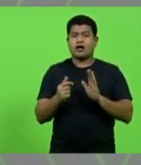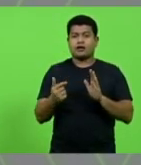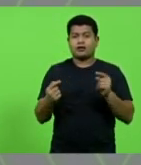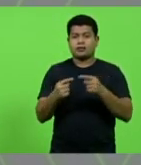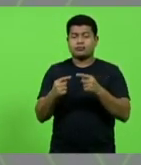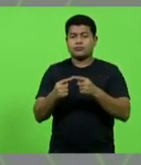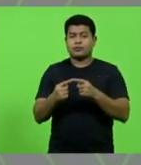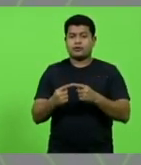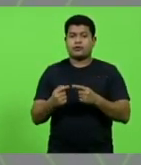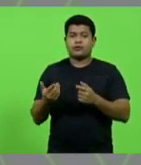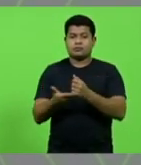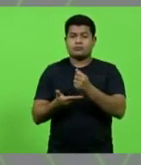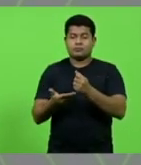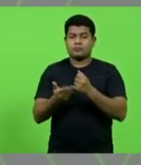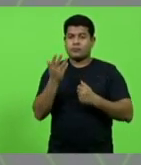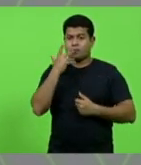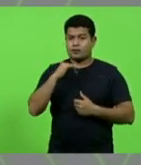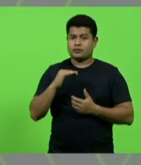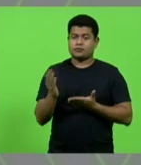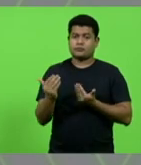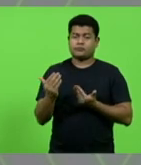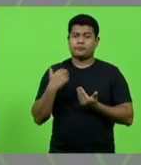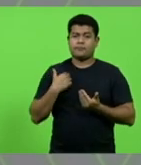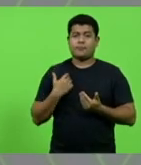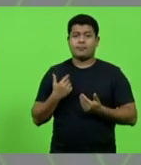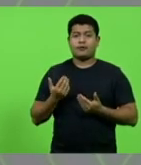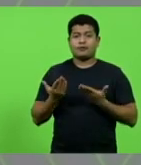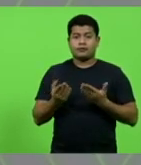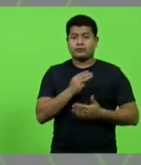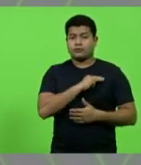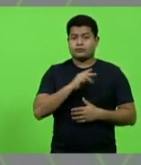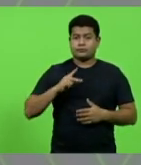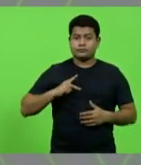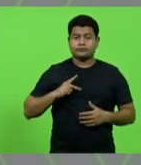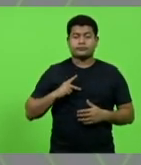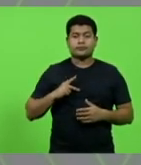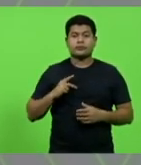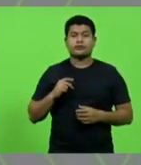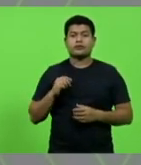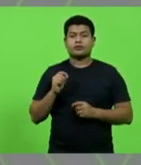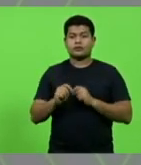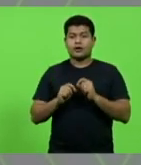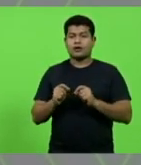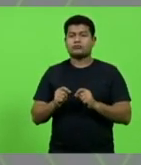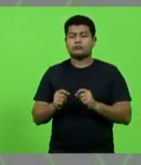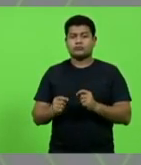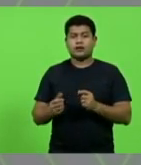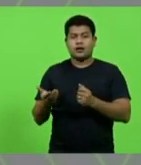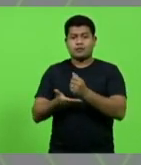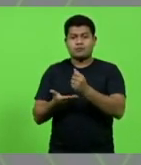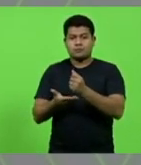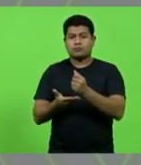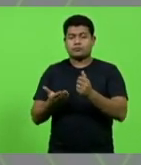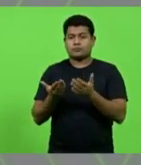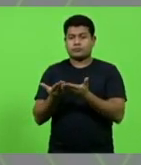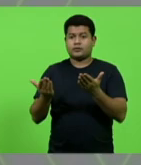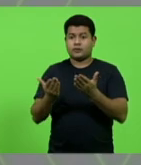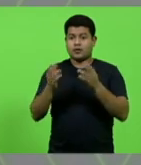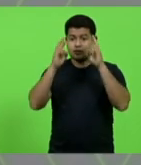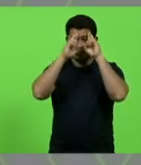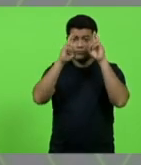Nacional. O Ministério Público atuará para fortalecer e qualificar o ensino escolar, inclusive na perspectiva do respeito aos direitos humanos e à igualdade de